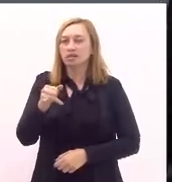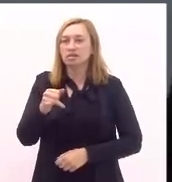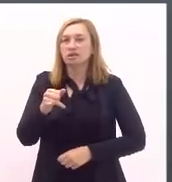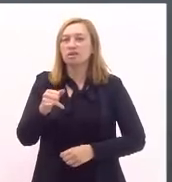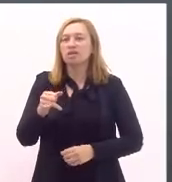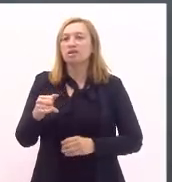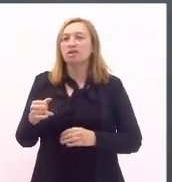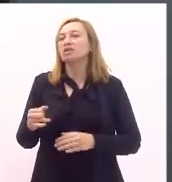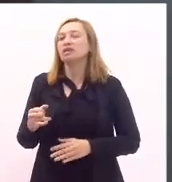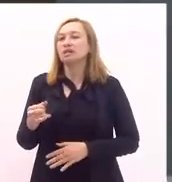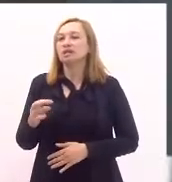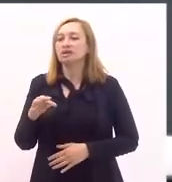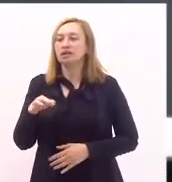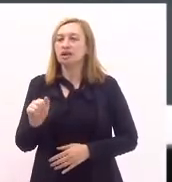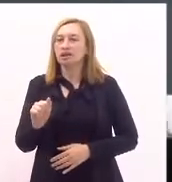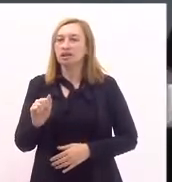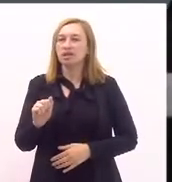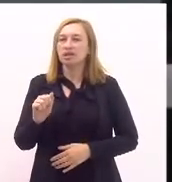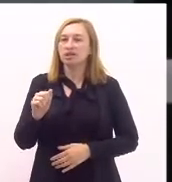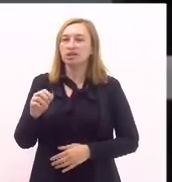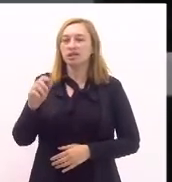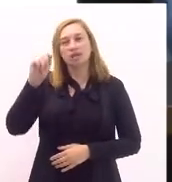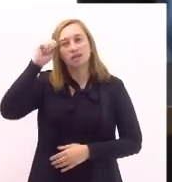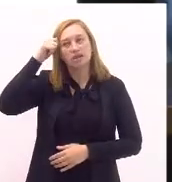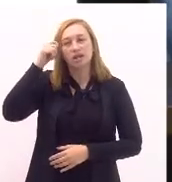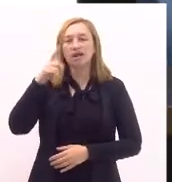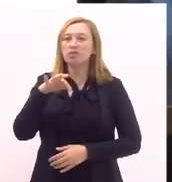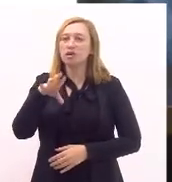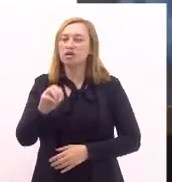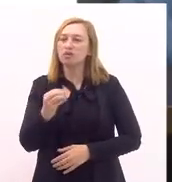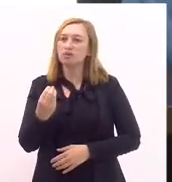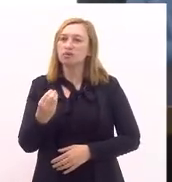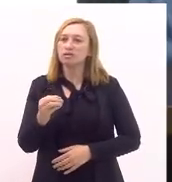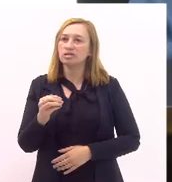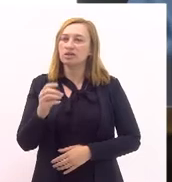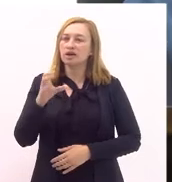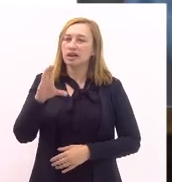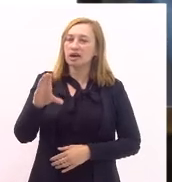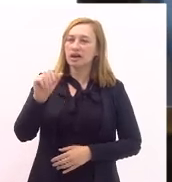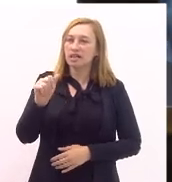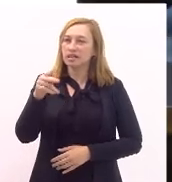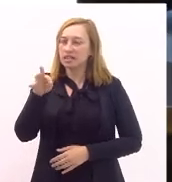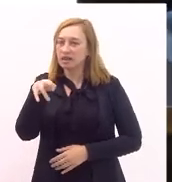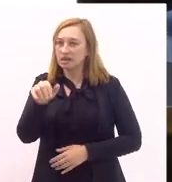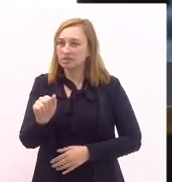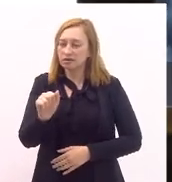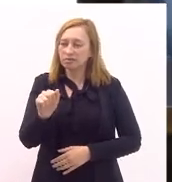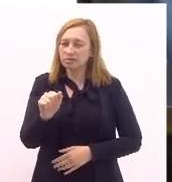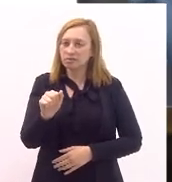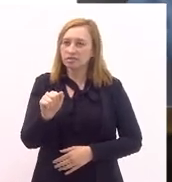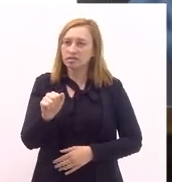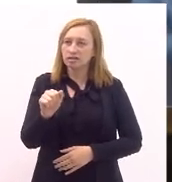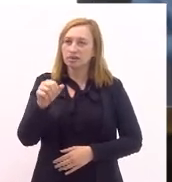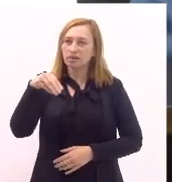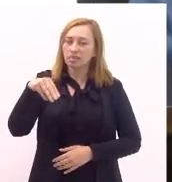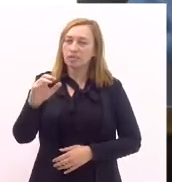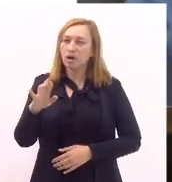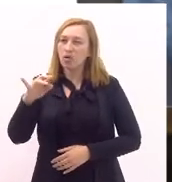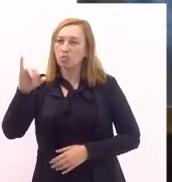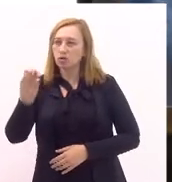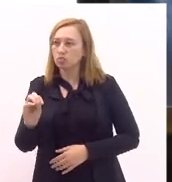negras Robson Rosa Emílio Santos Catarina Souza e Mauro